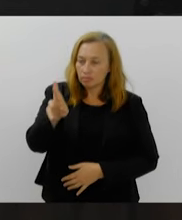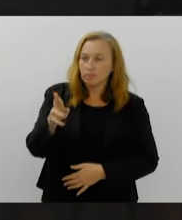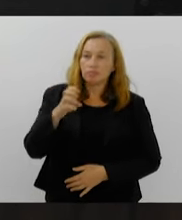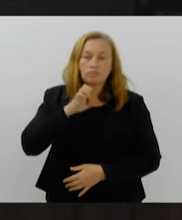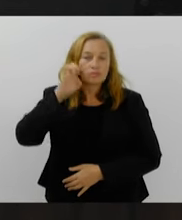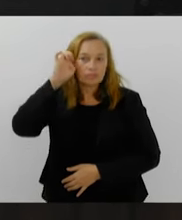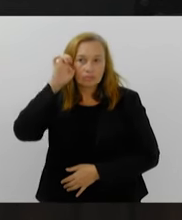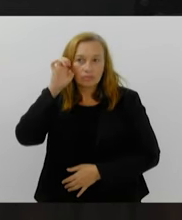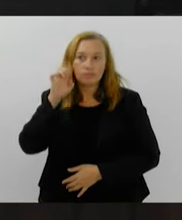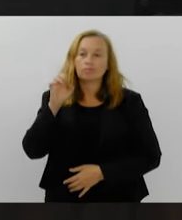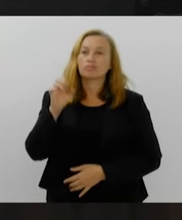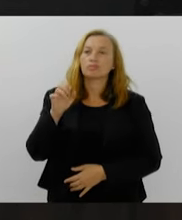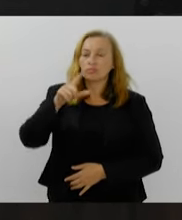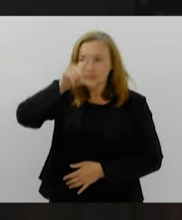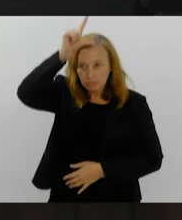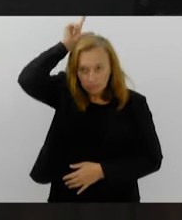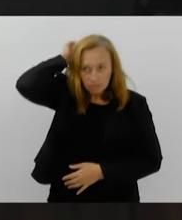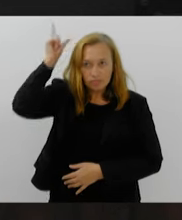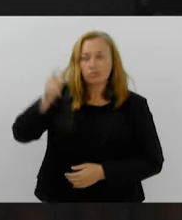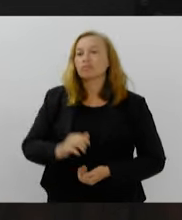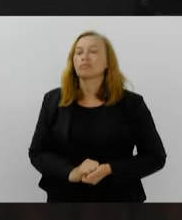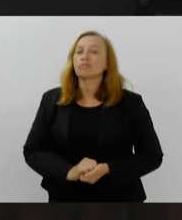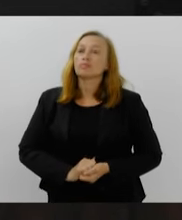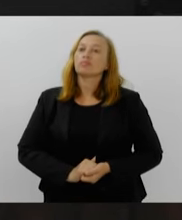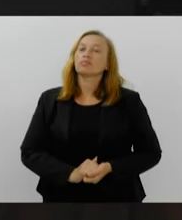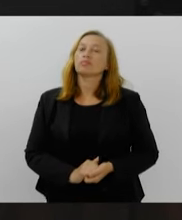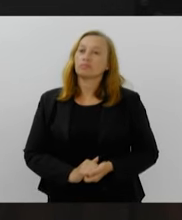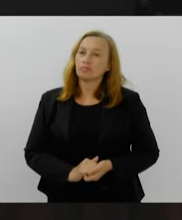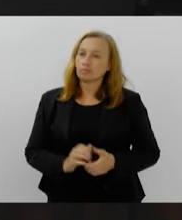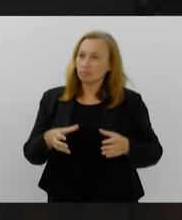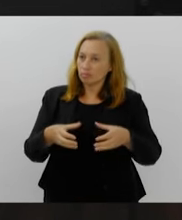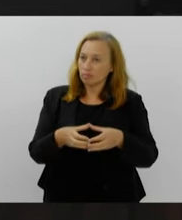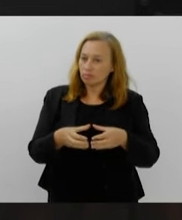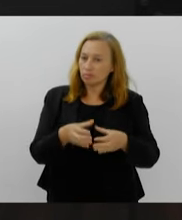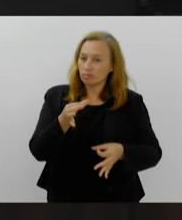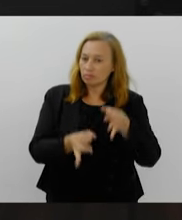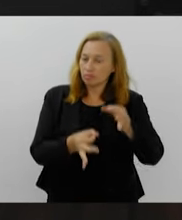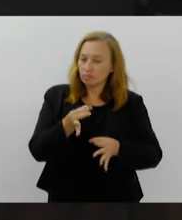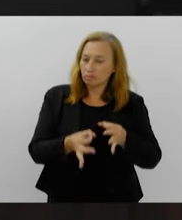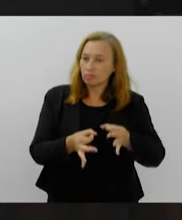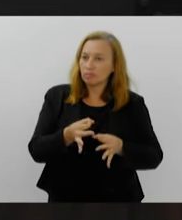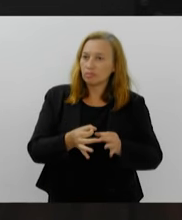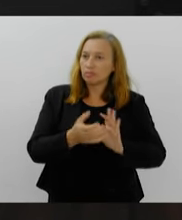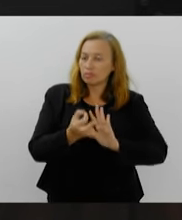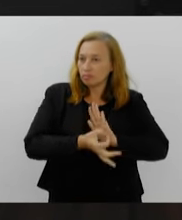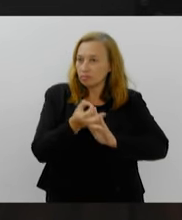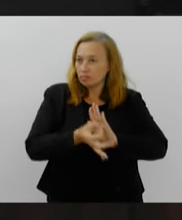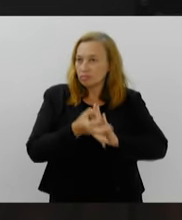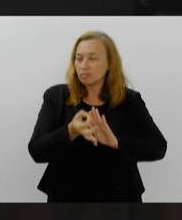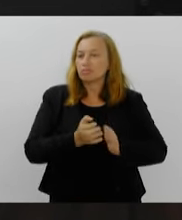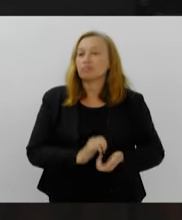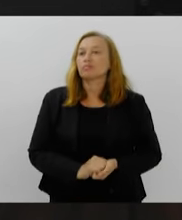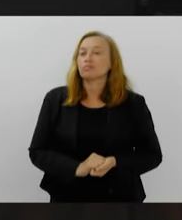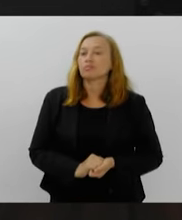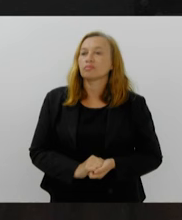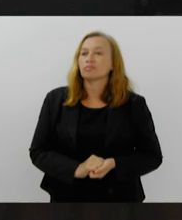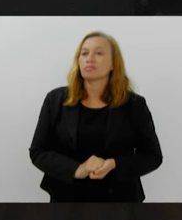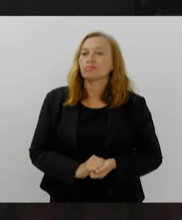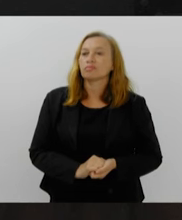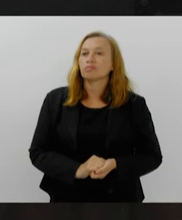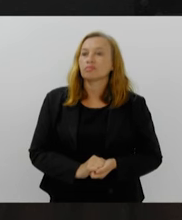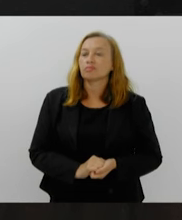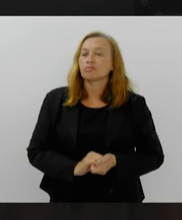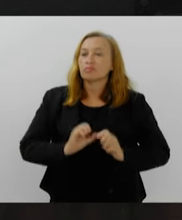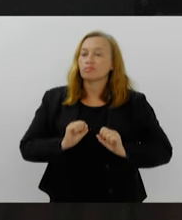takimoto e Luís Paulo pendendo de pareceres das comissões Constituição e Justiça de